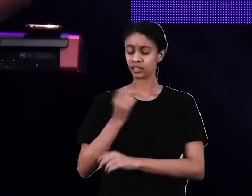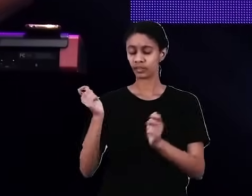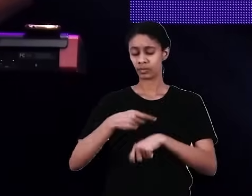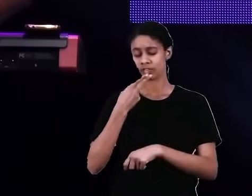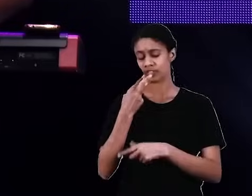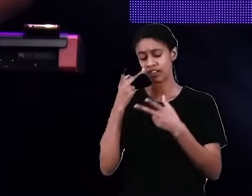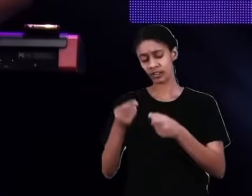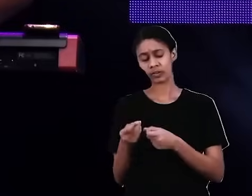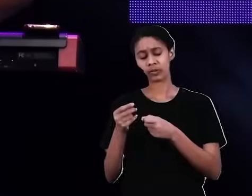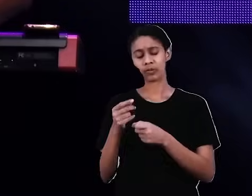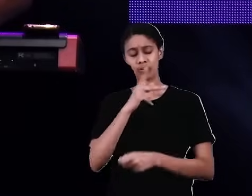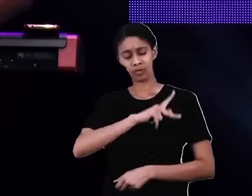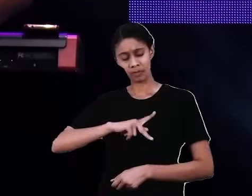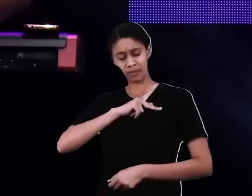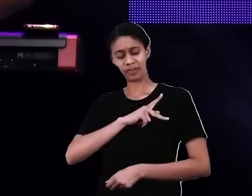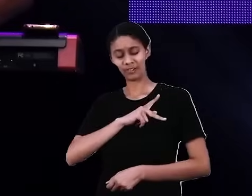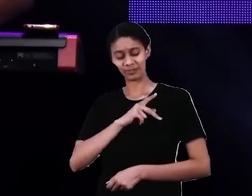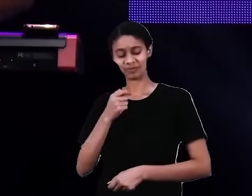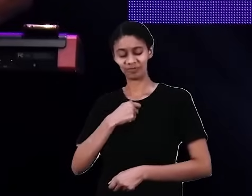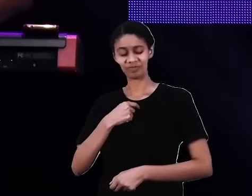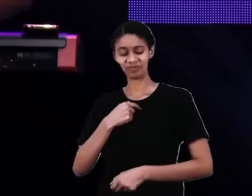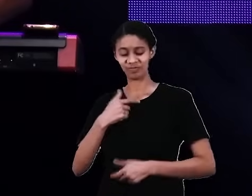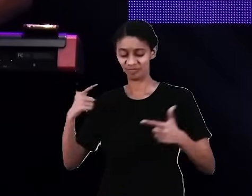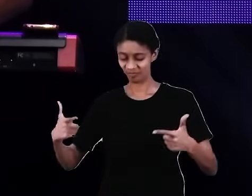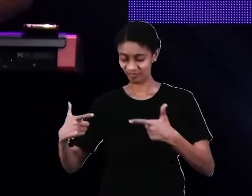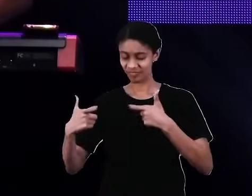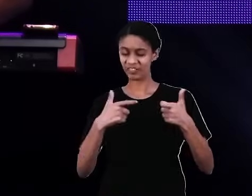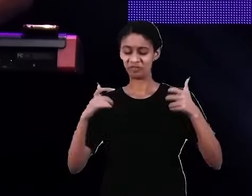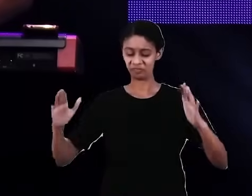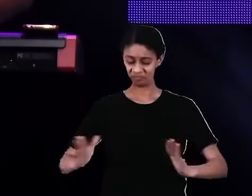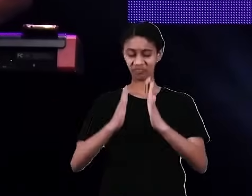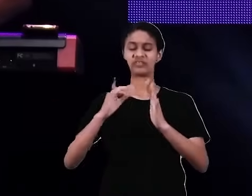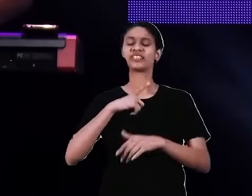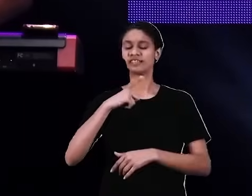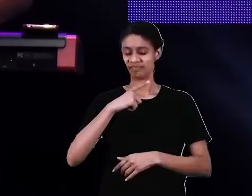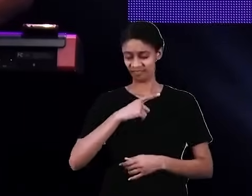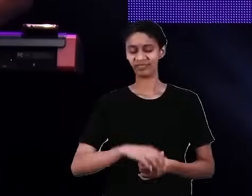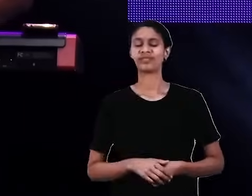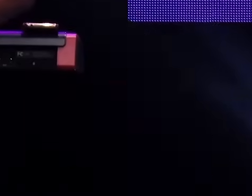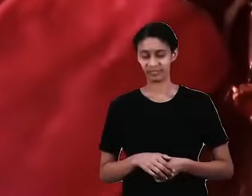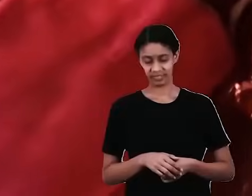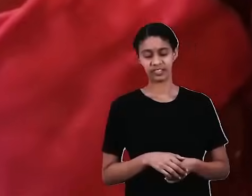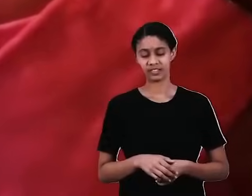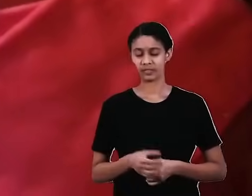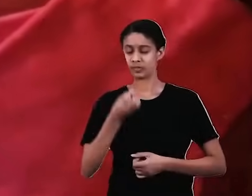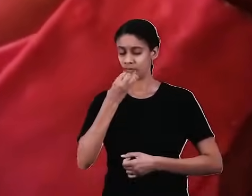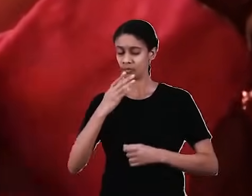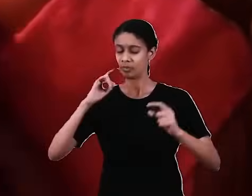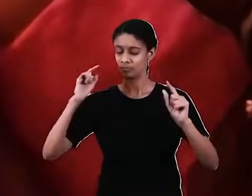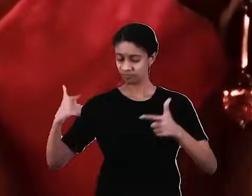disse o apóstolo Paulo, eu combati, foi uma guerra. Eu combati o bom